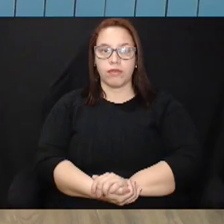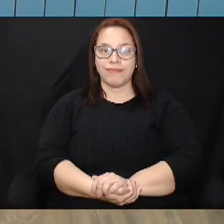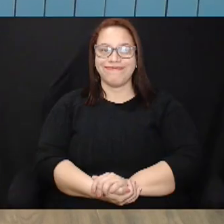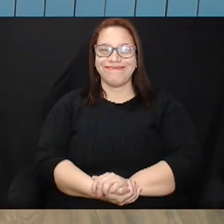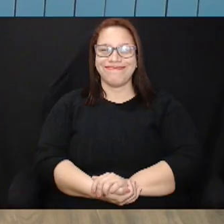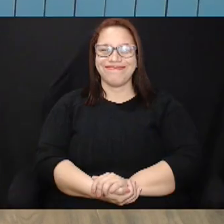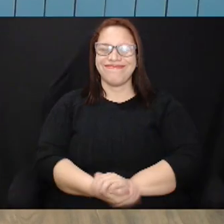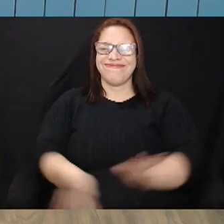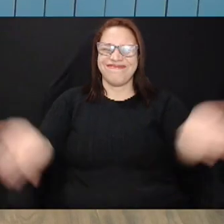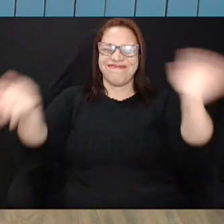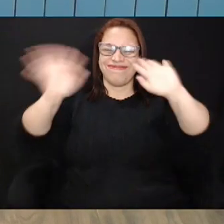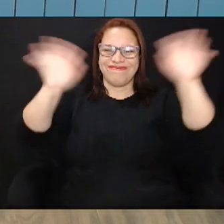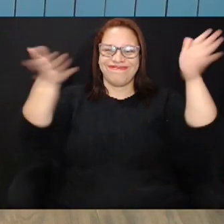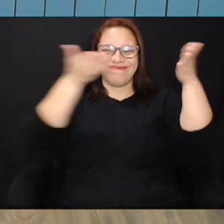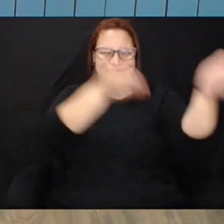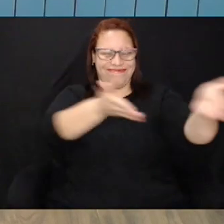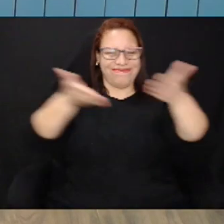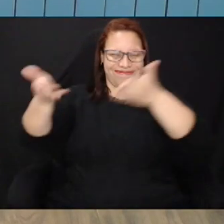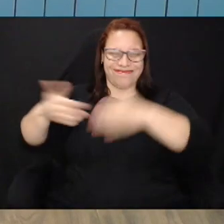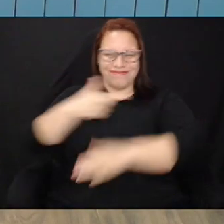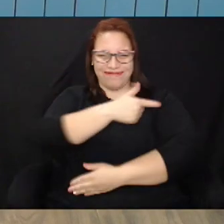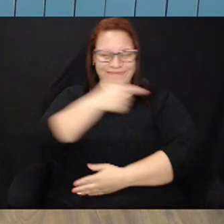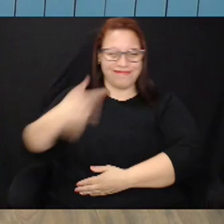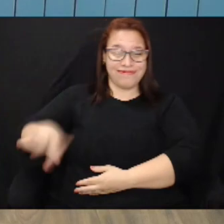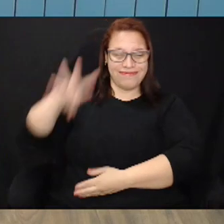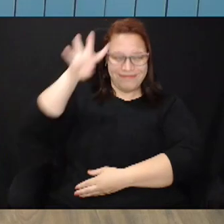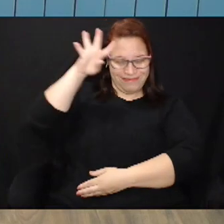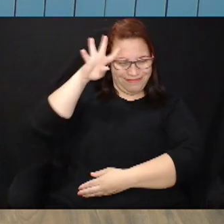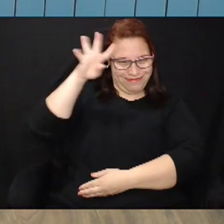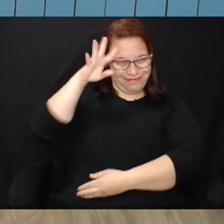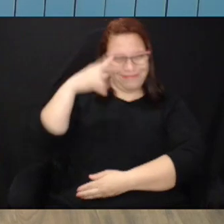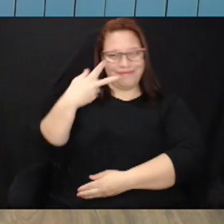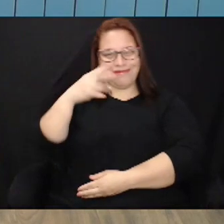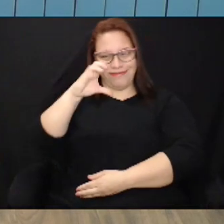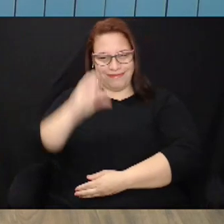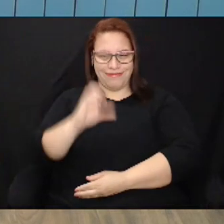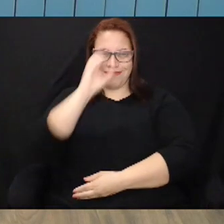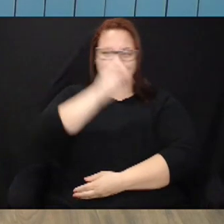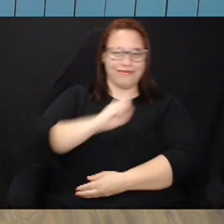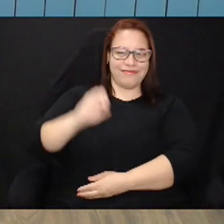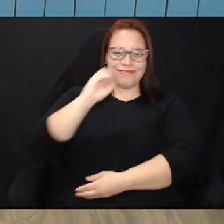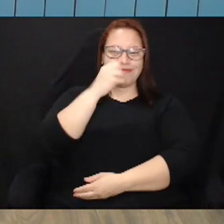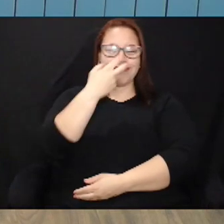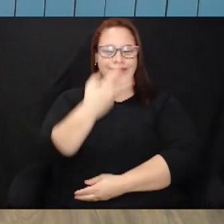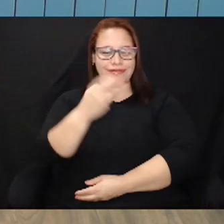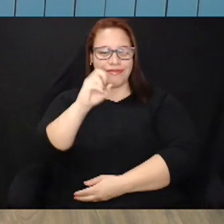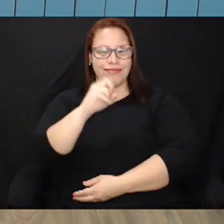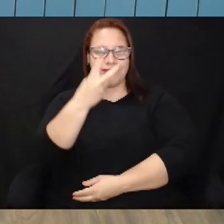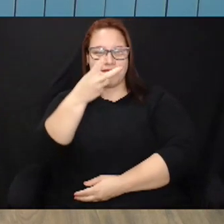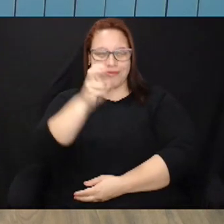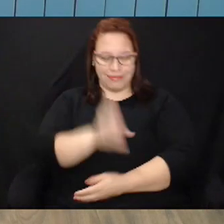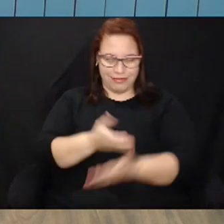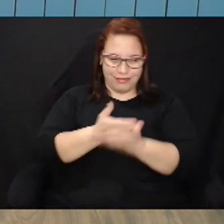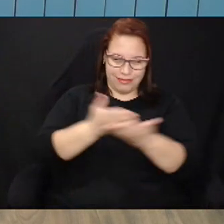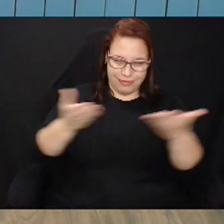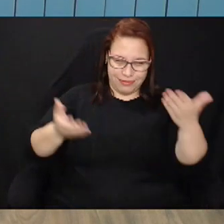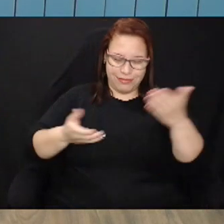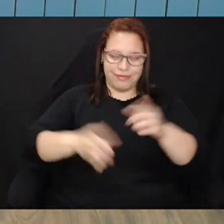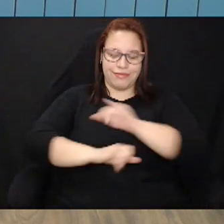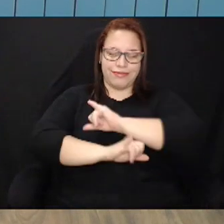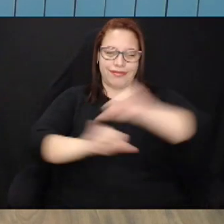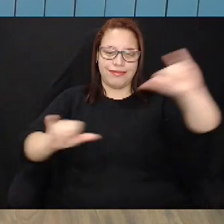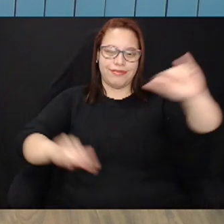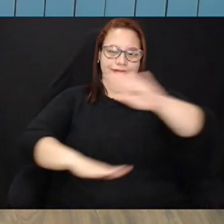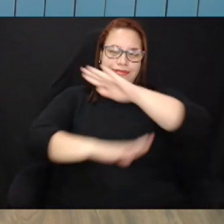Olá, chegamos ao meio da semana, quarta-feira, 29 de outubro de 2025. Começa agora o Jornal Câmara Notícia,